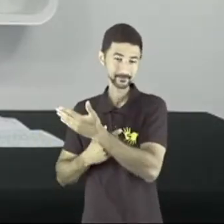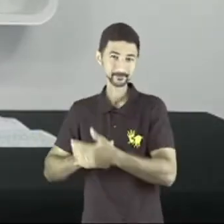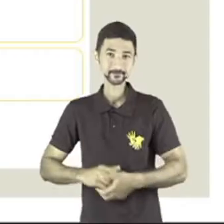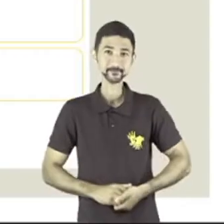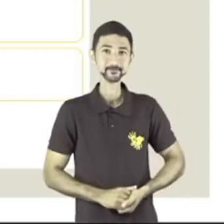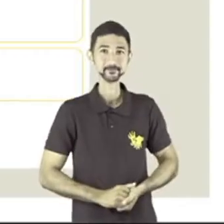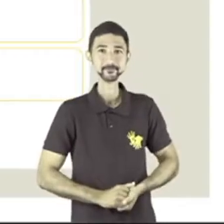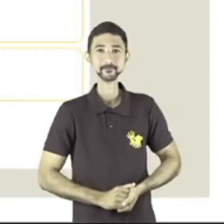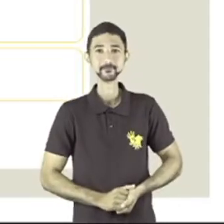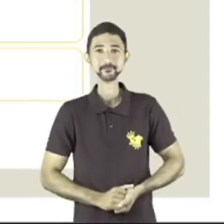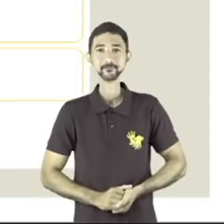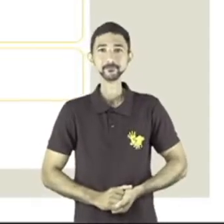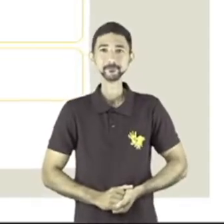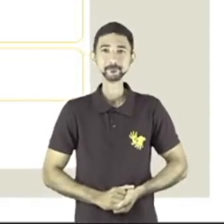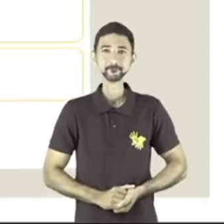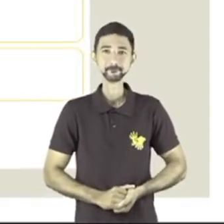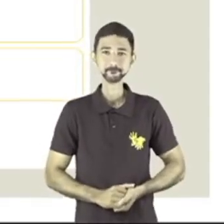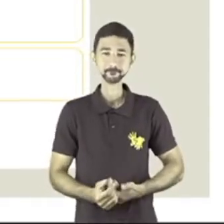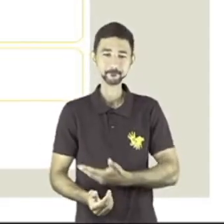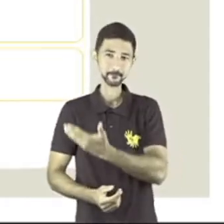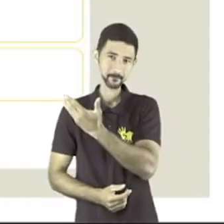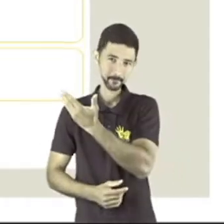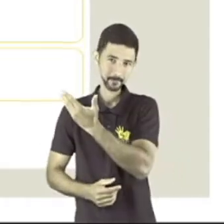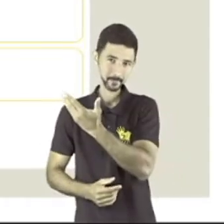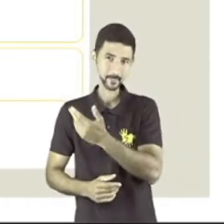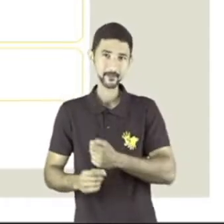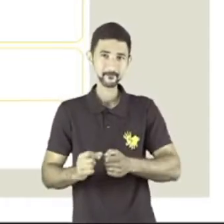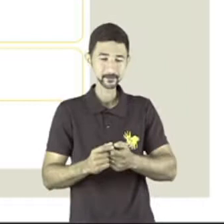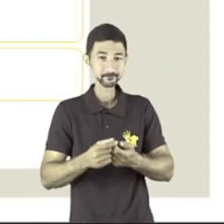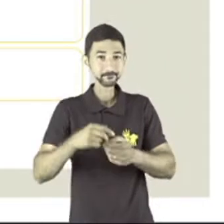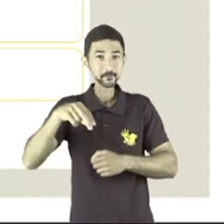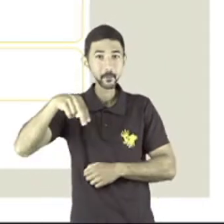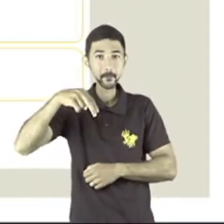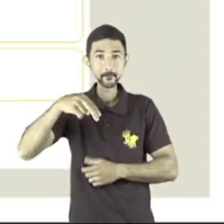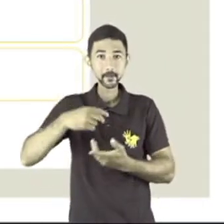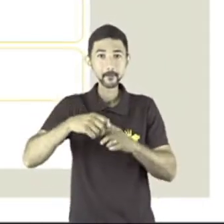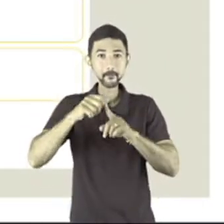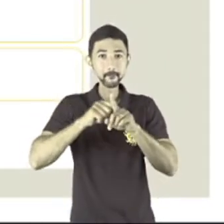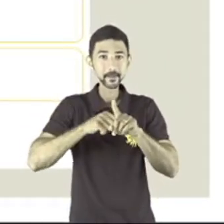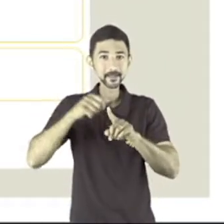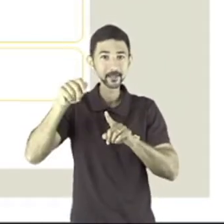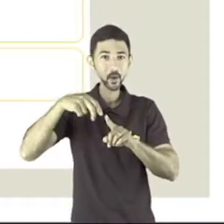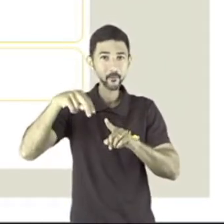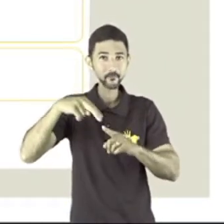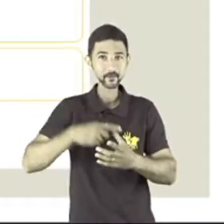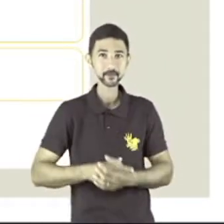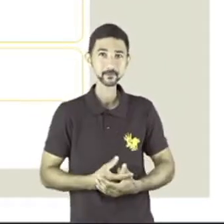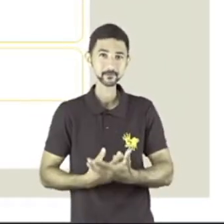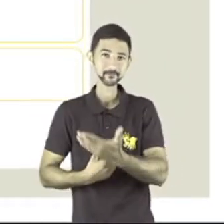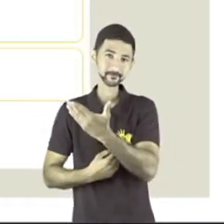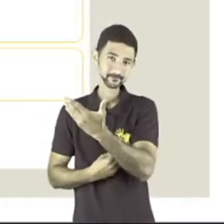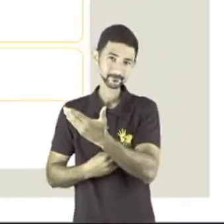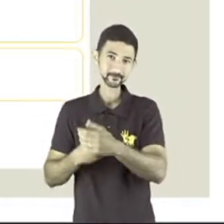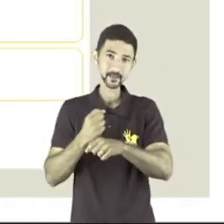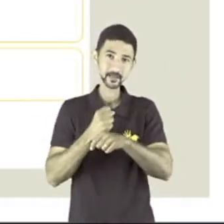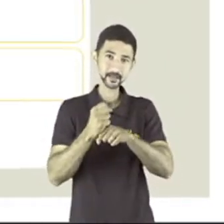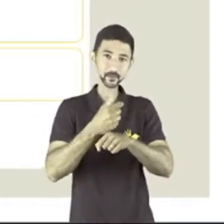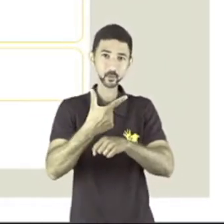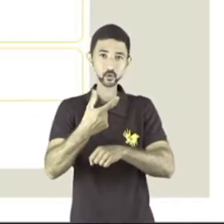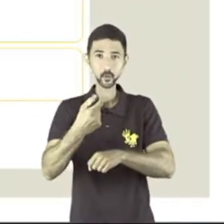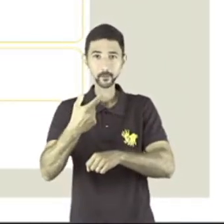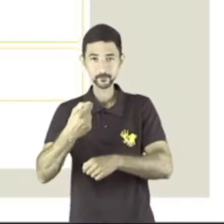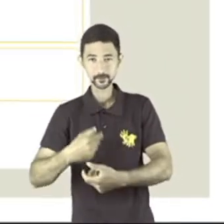comigo. Aí na imagem você está vendo o mês de novembro, ó. Aqui, novembro de